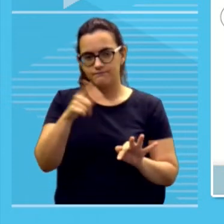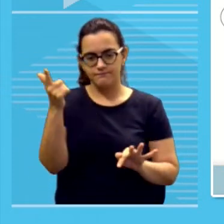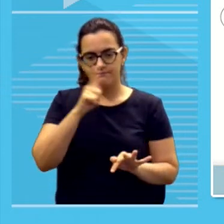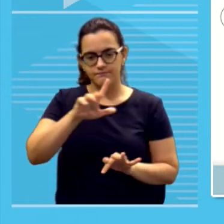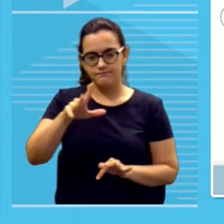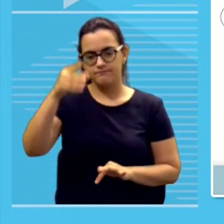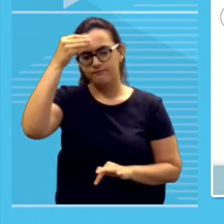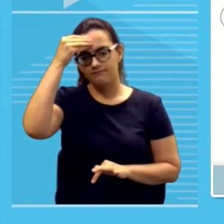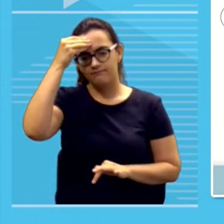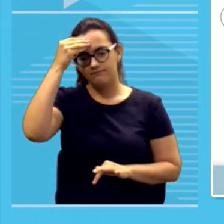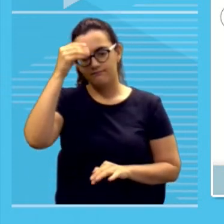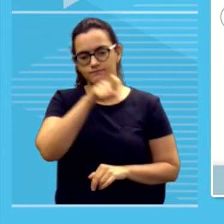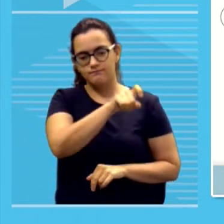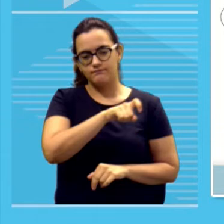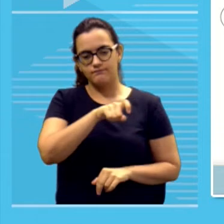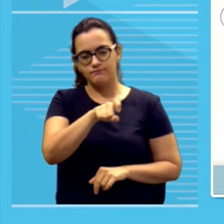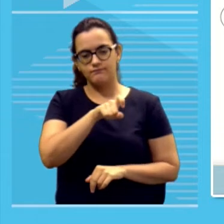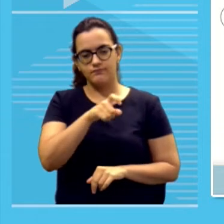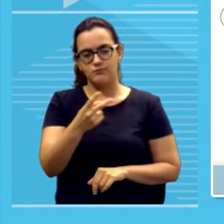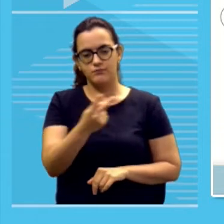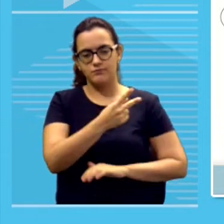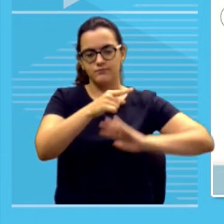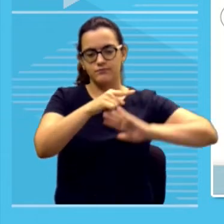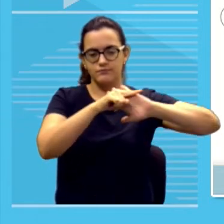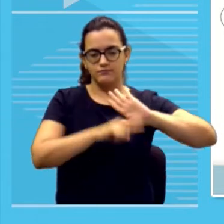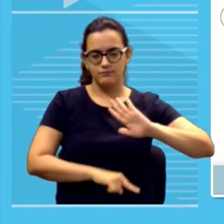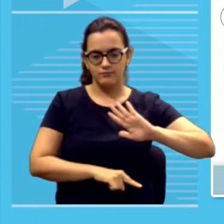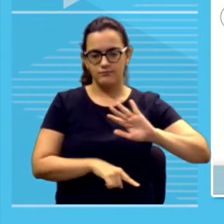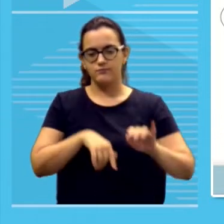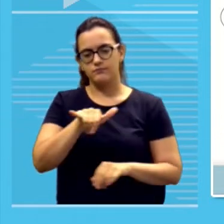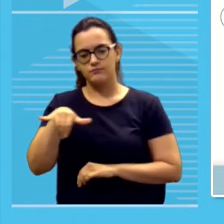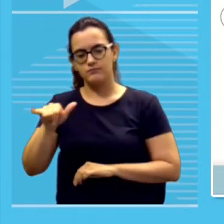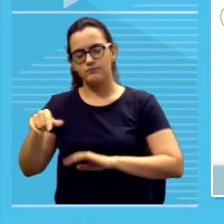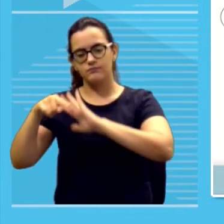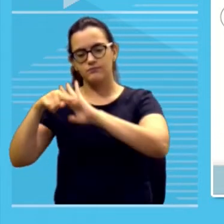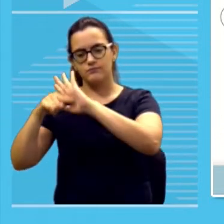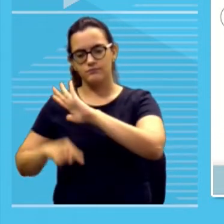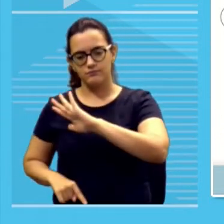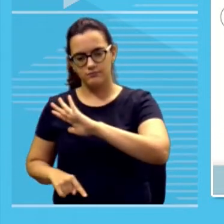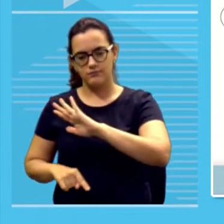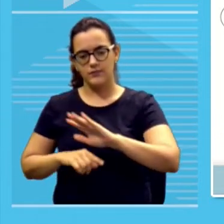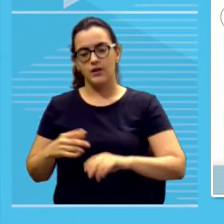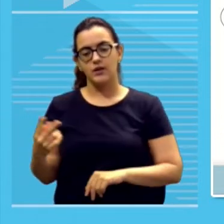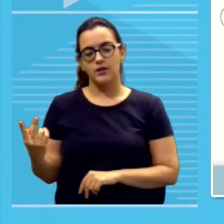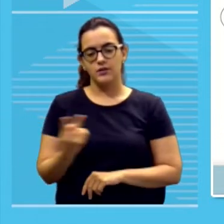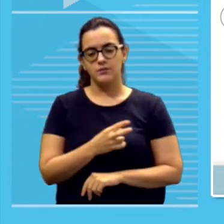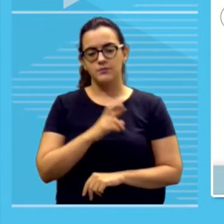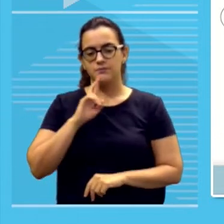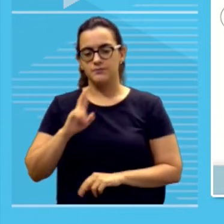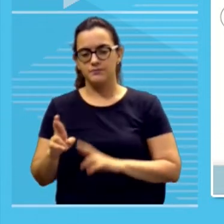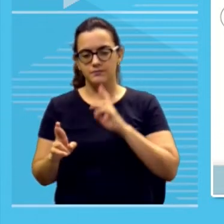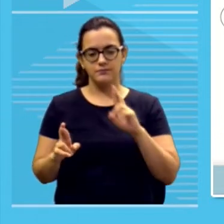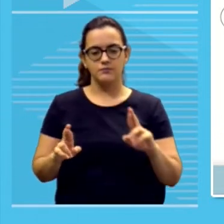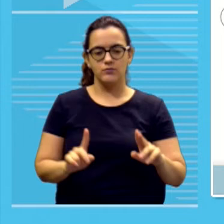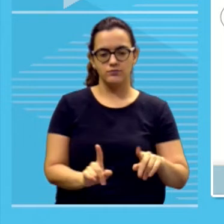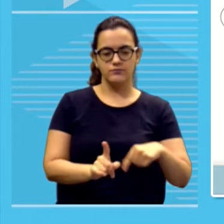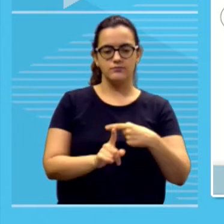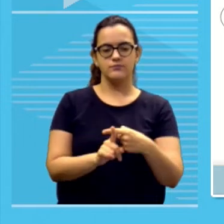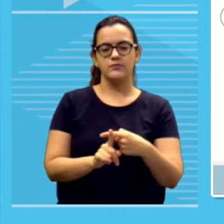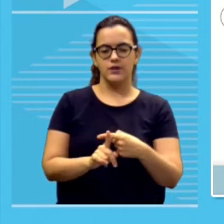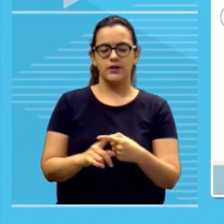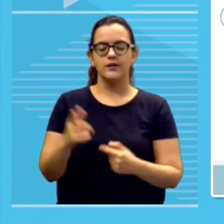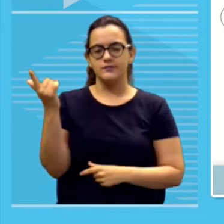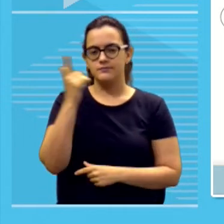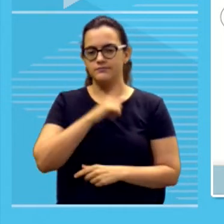de um ponto menos o y do outro ponto ao quadrado da ordem não importa conta que você lembre da relação então eu já